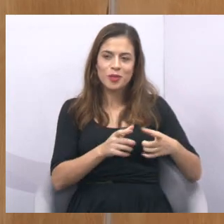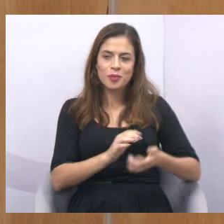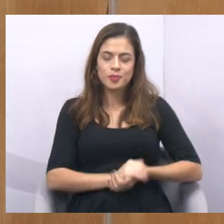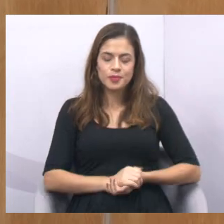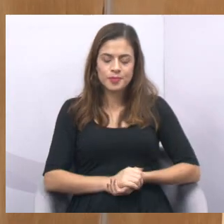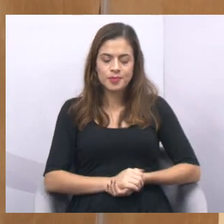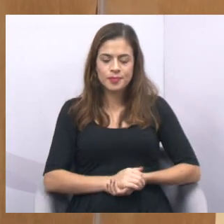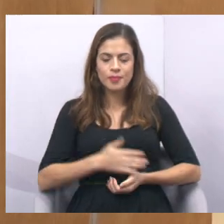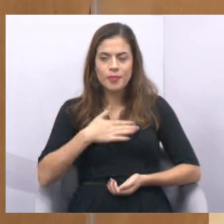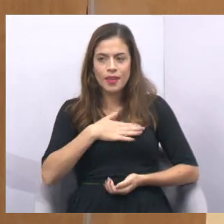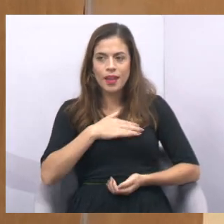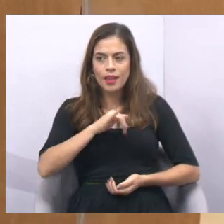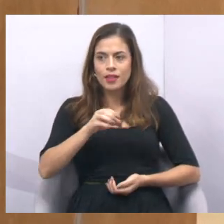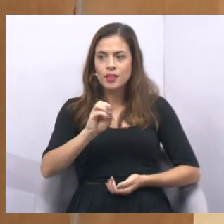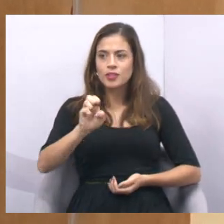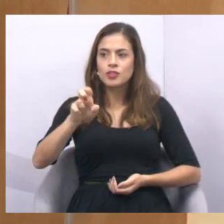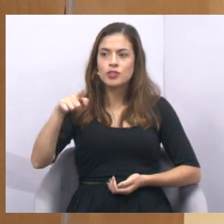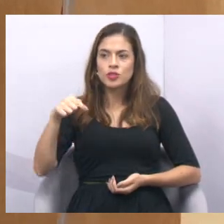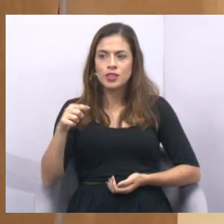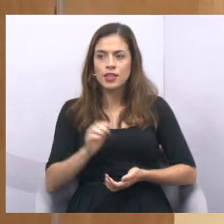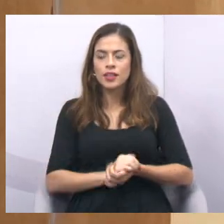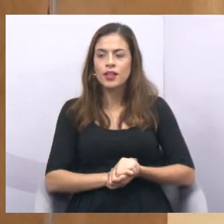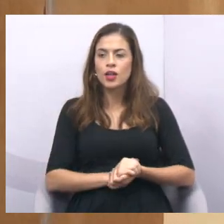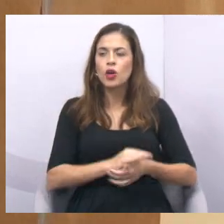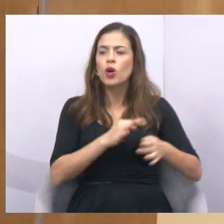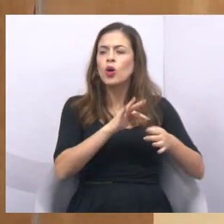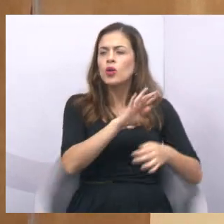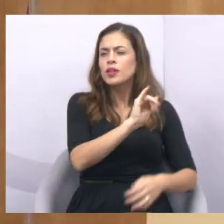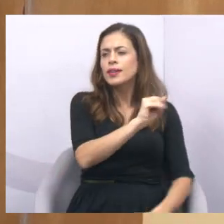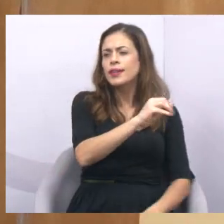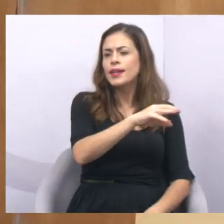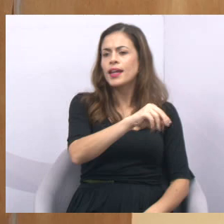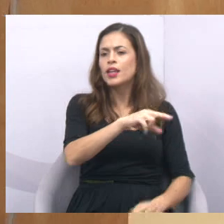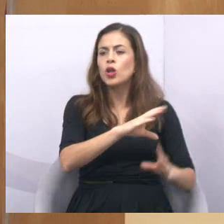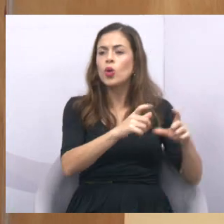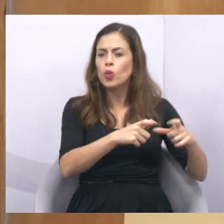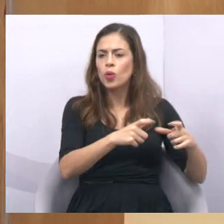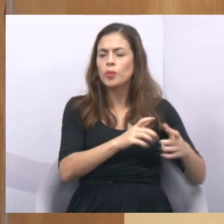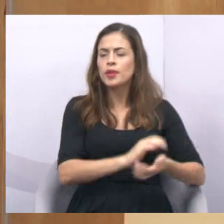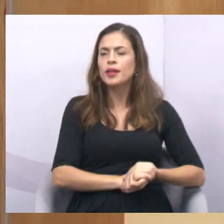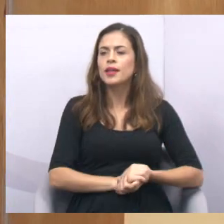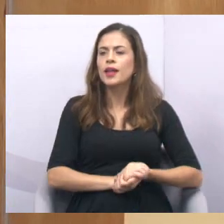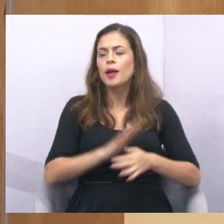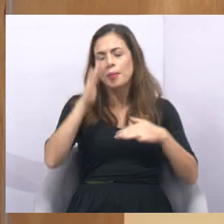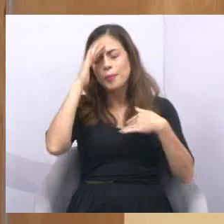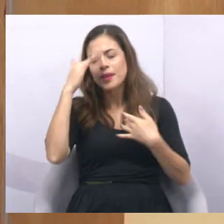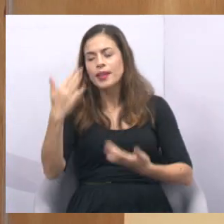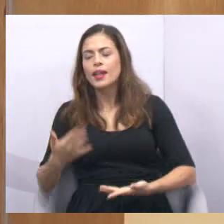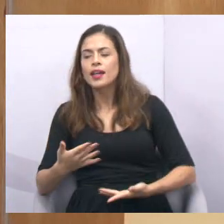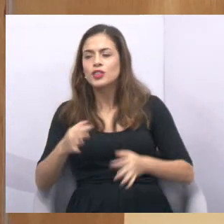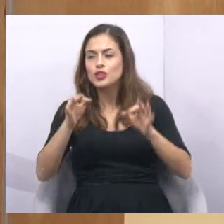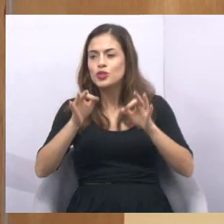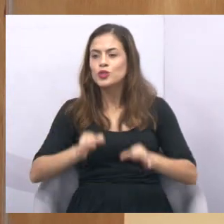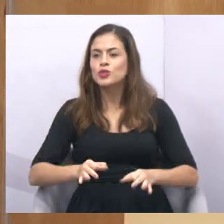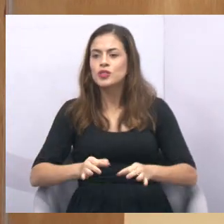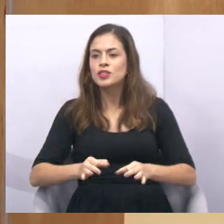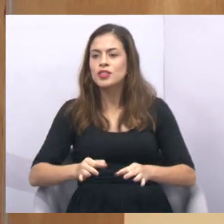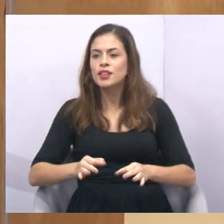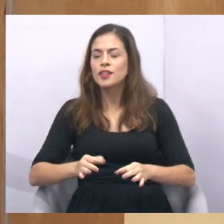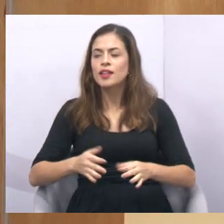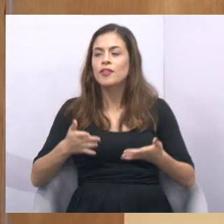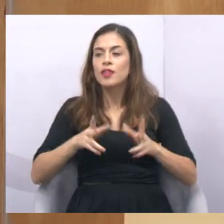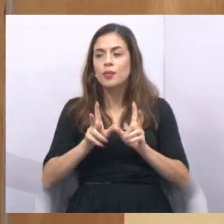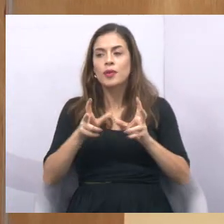Edvar Simões, o Trianon Clube de Jacareí, associando-se à justa e merecida homenagem que ora lhe é prestada pela Câmara Municipal de Jacareí, gostaria de